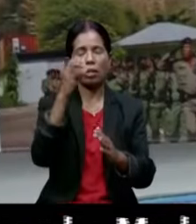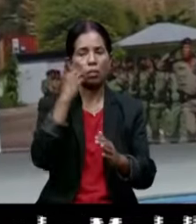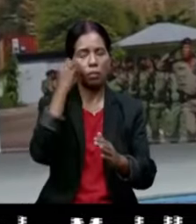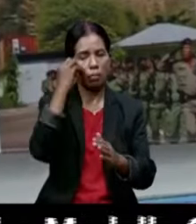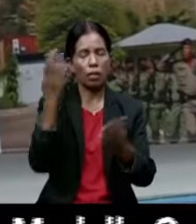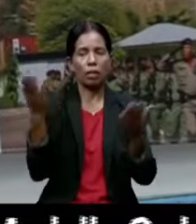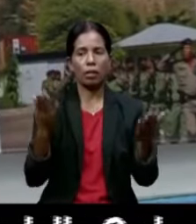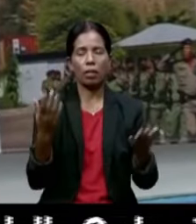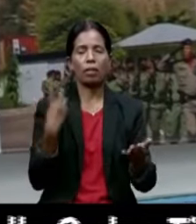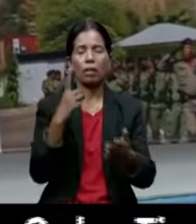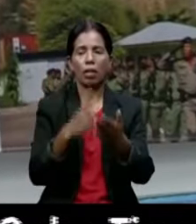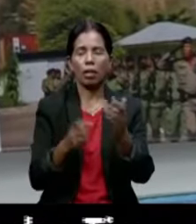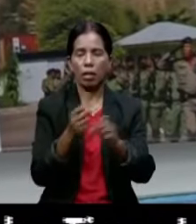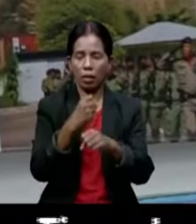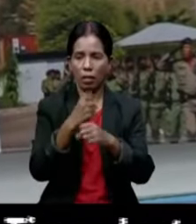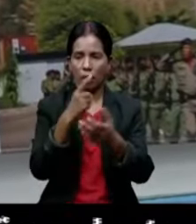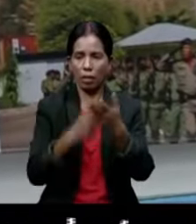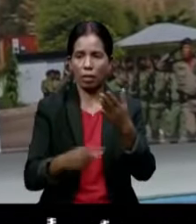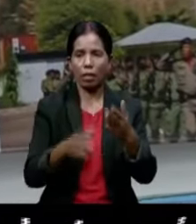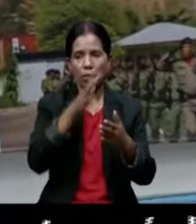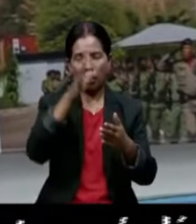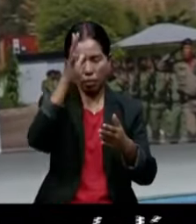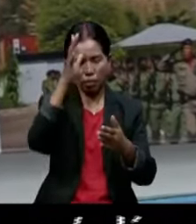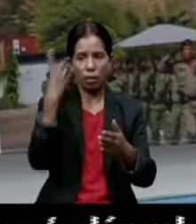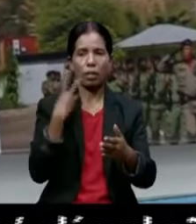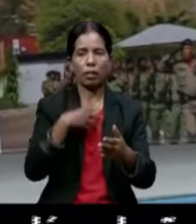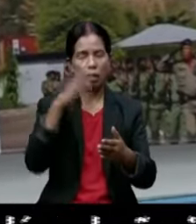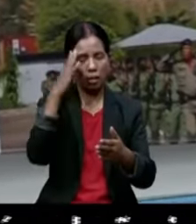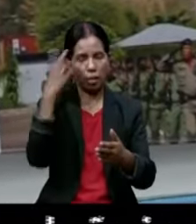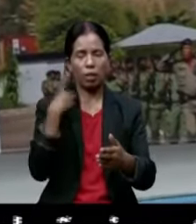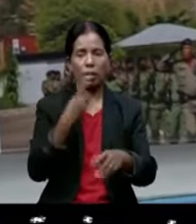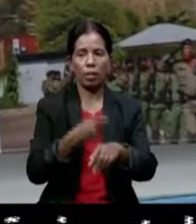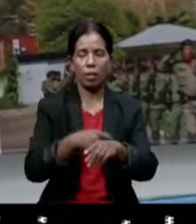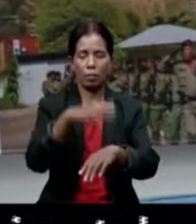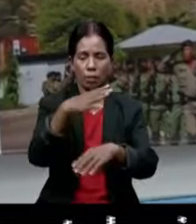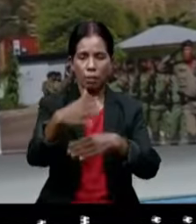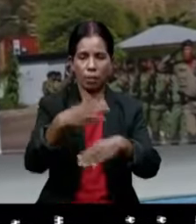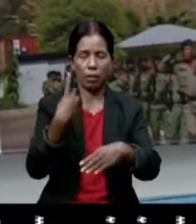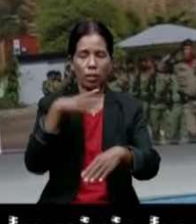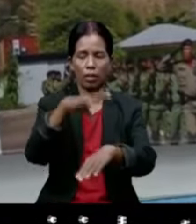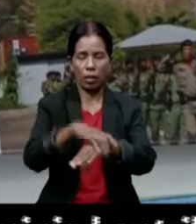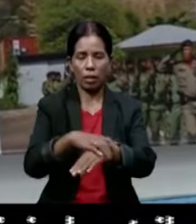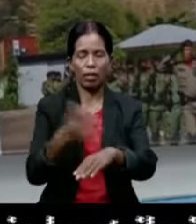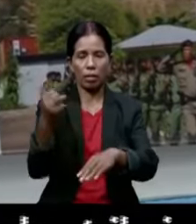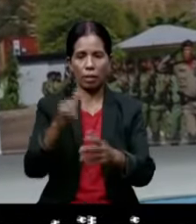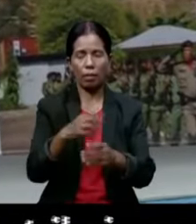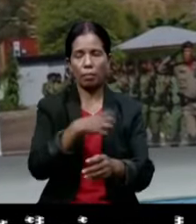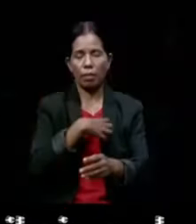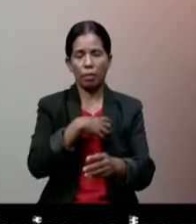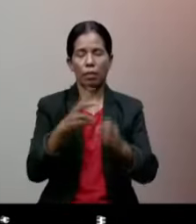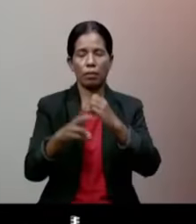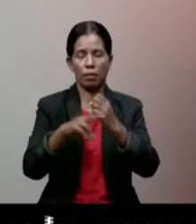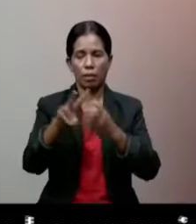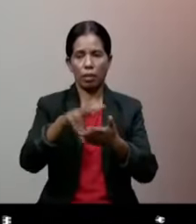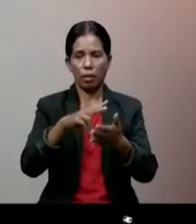sira posição saída, halo saída, serne ina nama saída ita detecta. Espera kata que a tempo para kita se halo ato samba sira. PNTL resiste a vítima ba